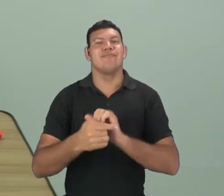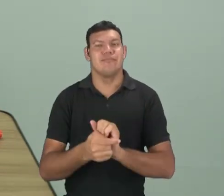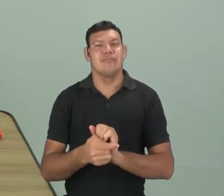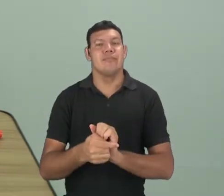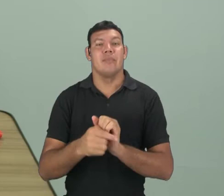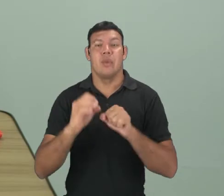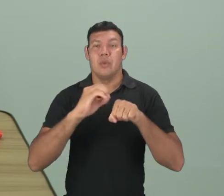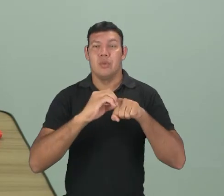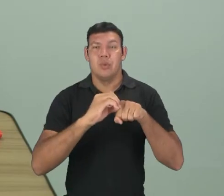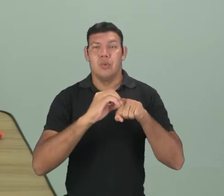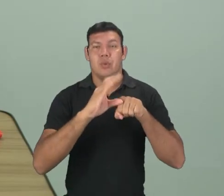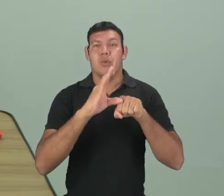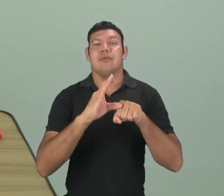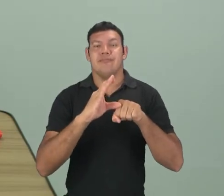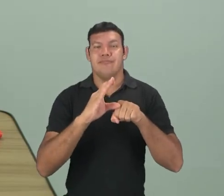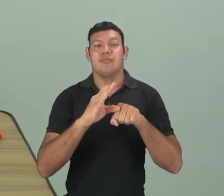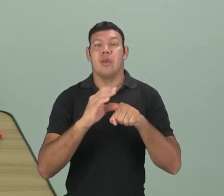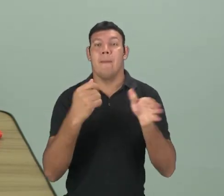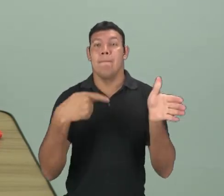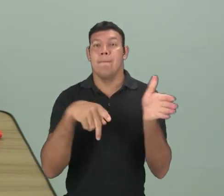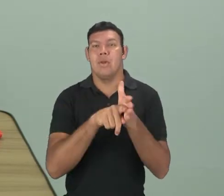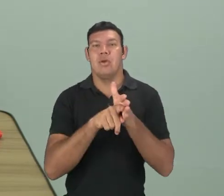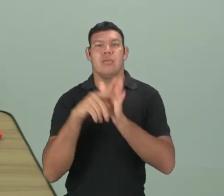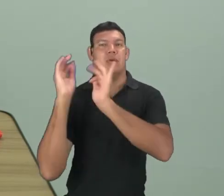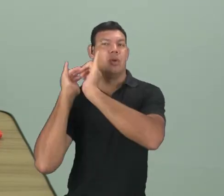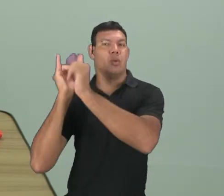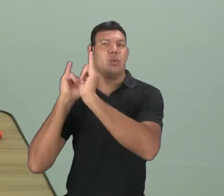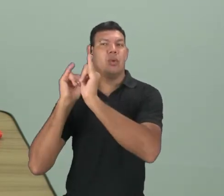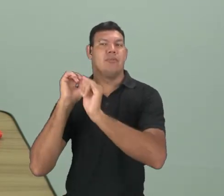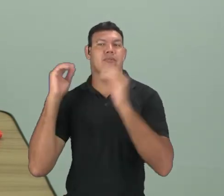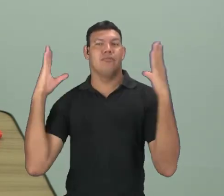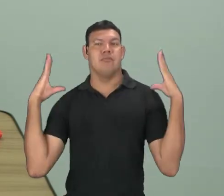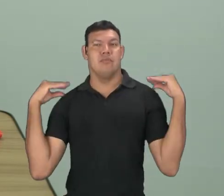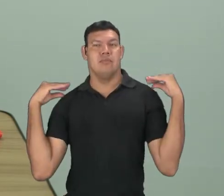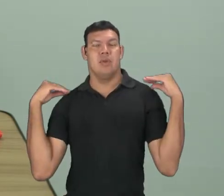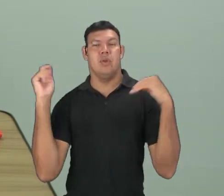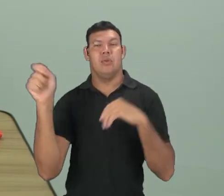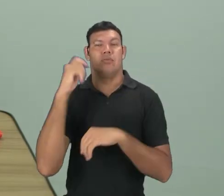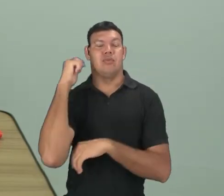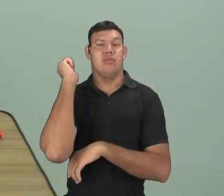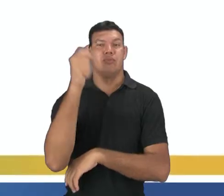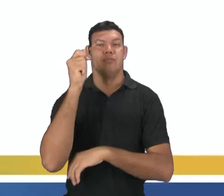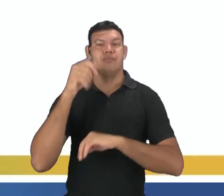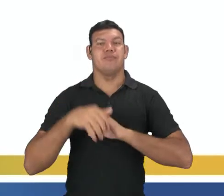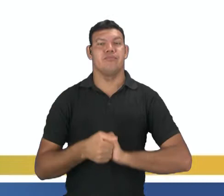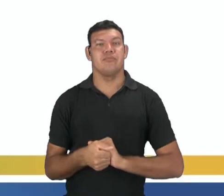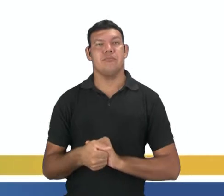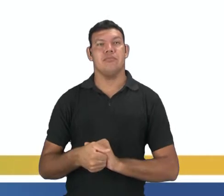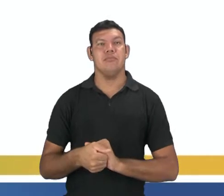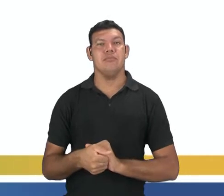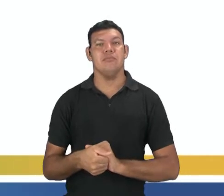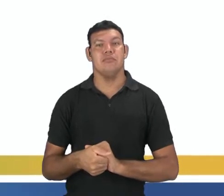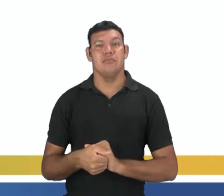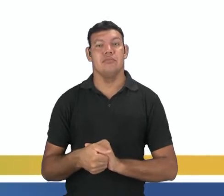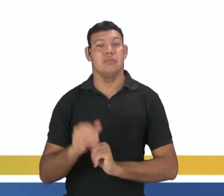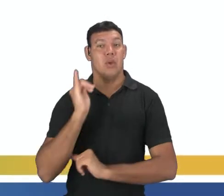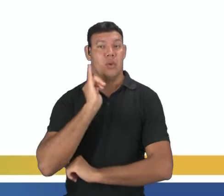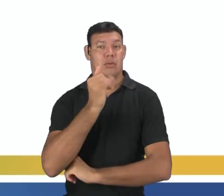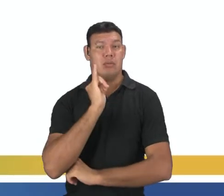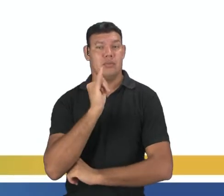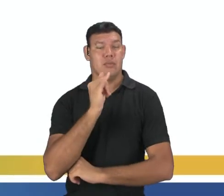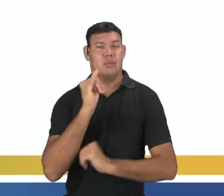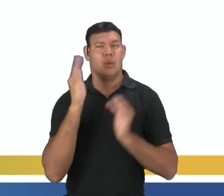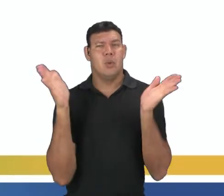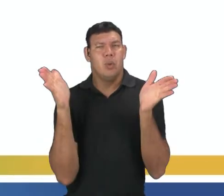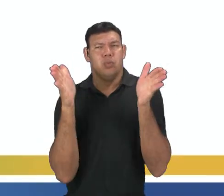esse conhecimento de contos de fadas, tá bom? Acompanha comigo aí na telinha. Contos de fadas são narrativas